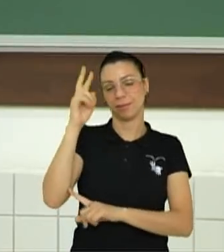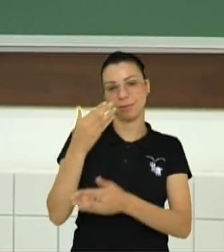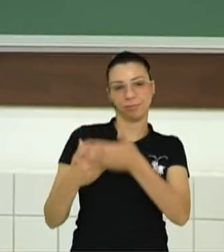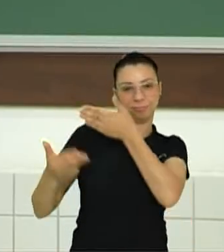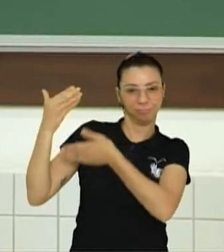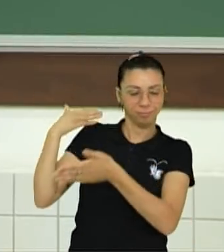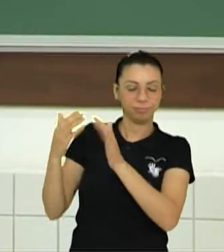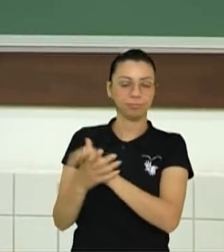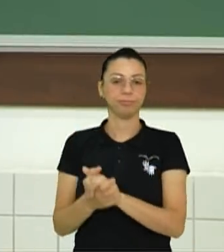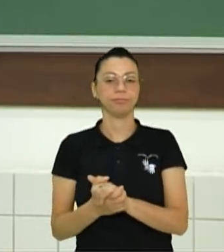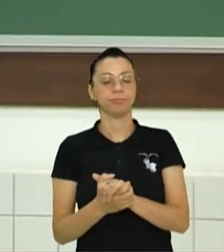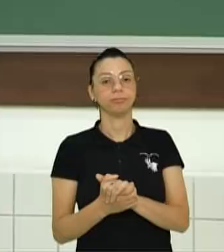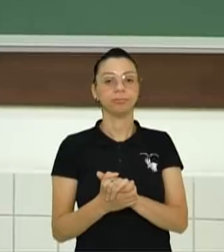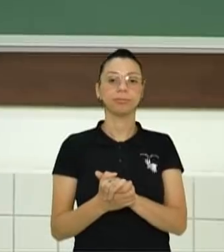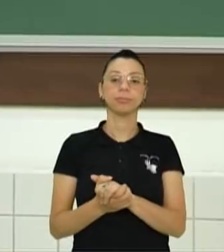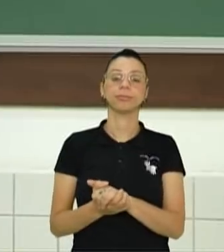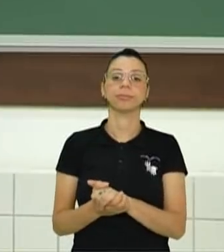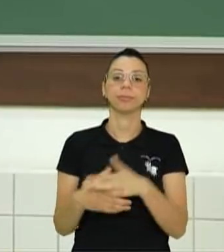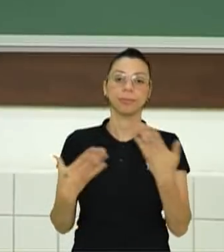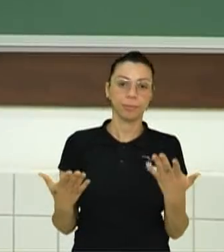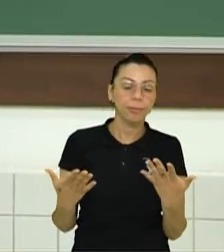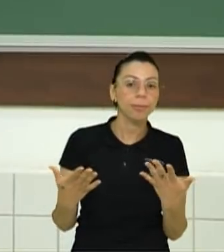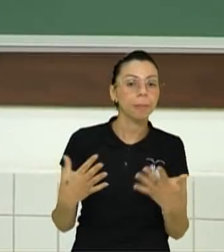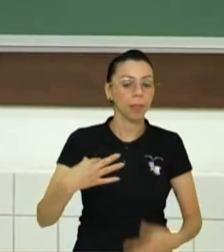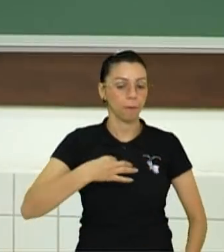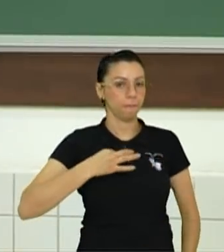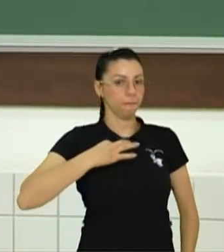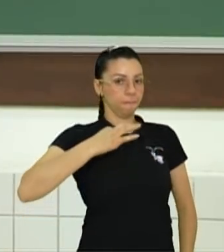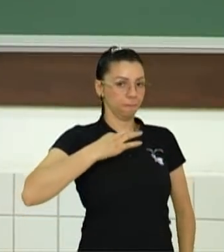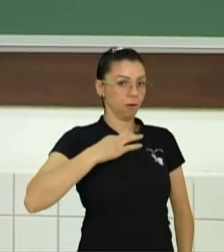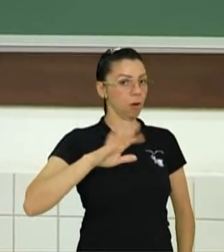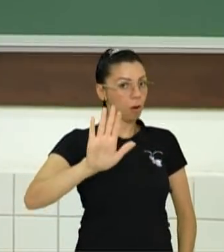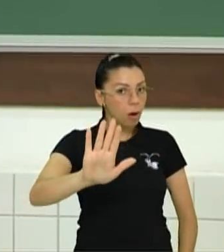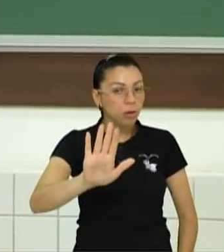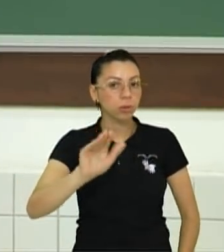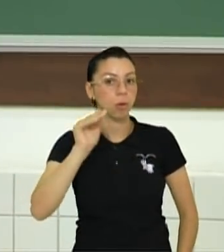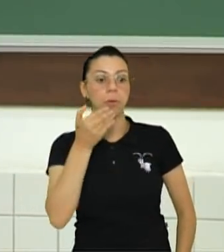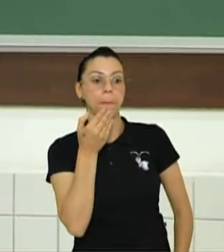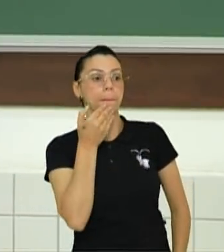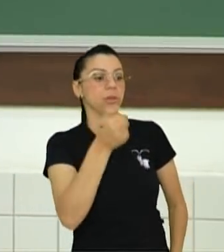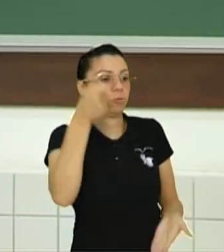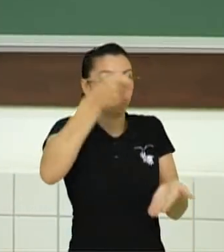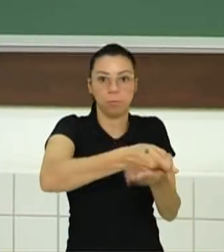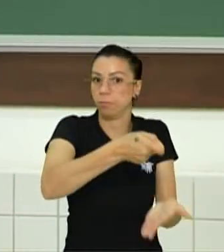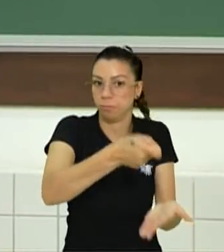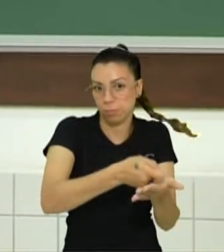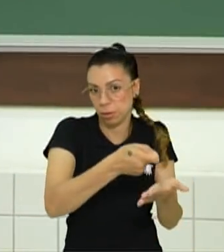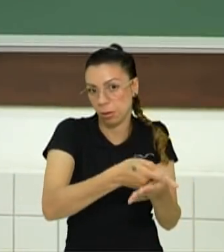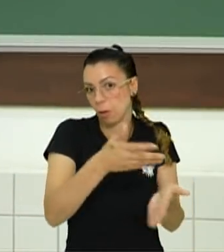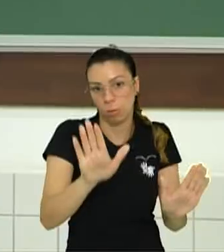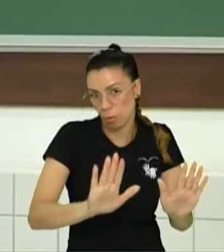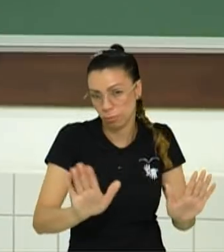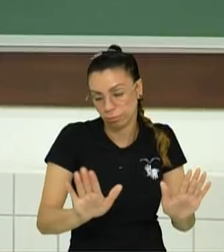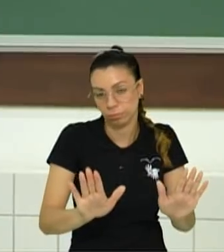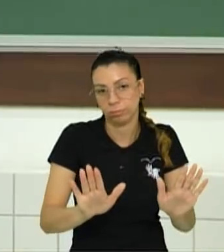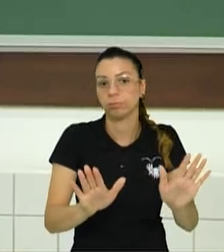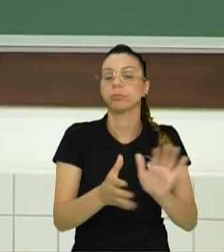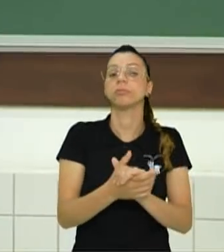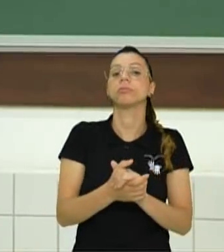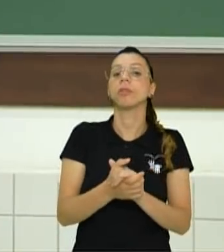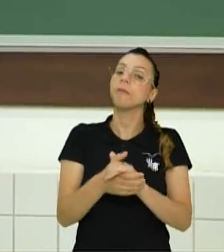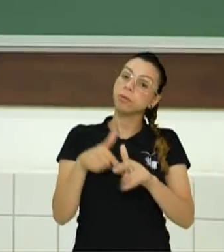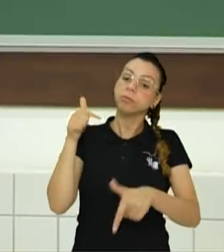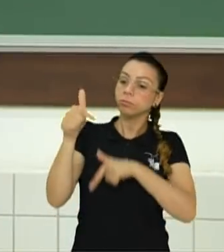antiguidade. O cara ali é um mercenário, ele é um voluntário, fala, você não está sendo recrutado obrigatório, você não é um camponês que está abandonando suas terras. Você